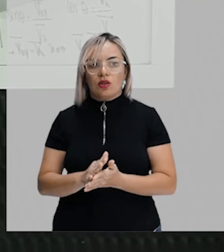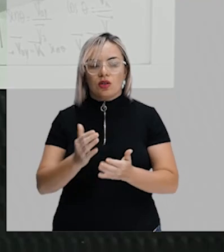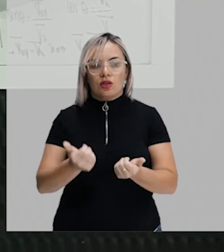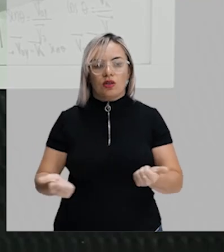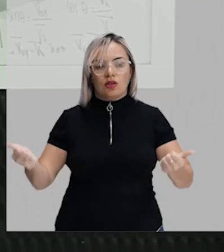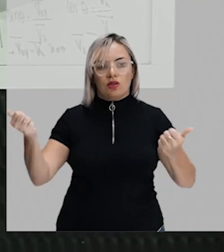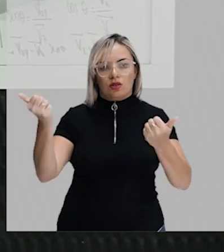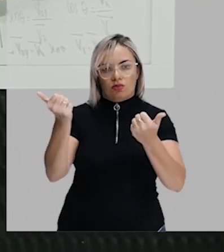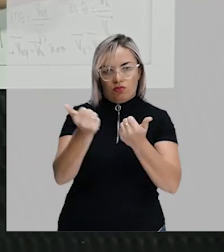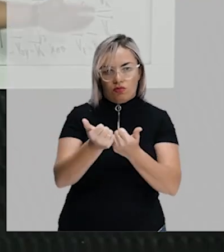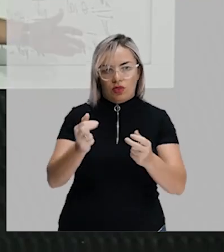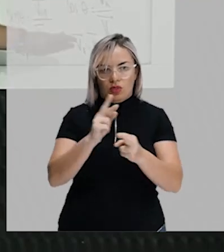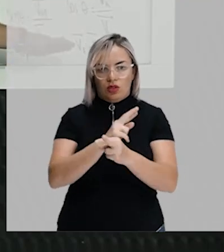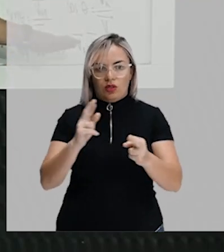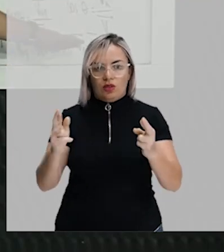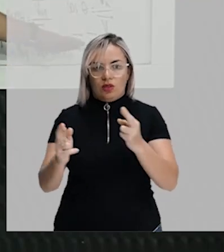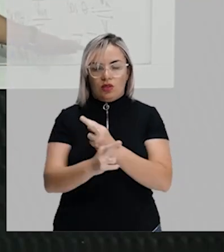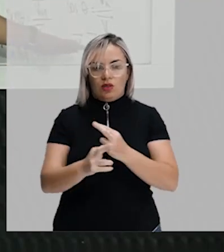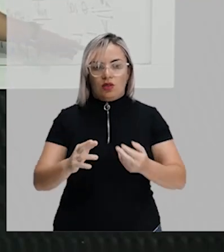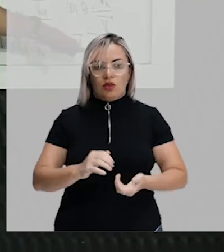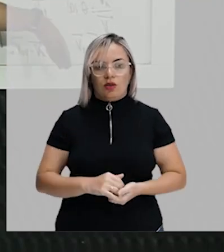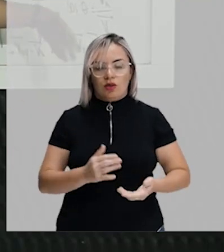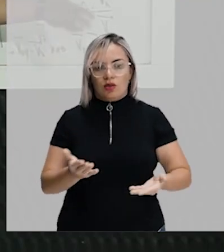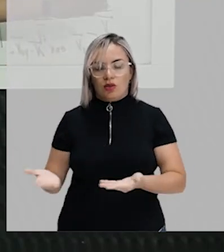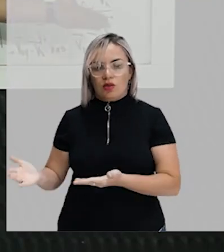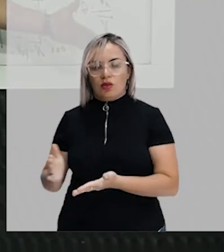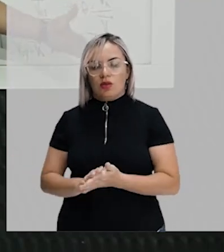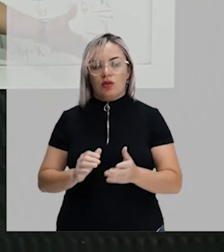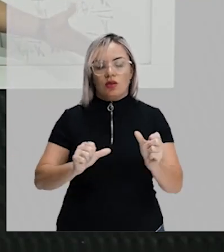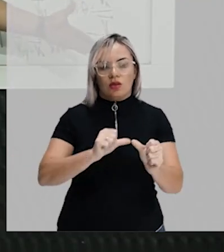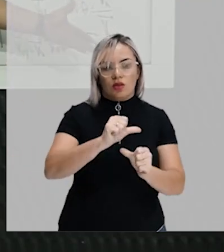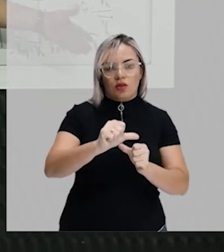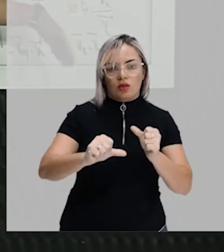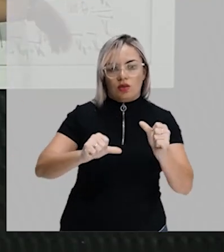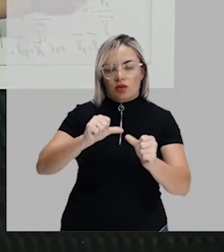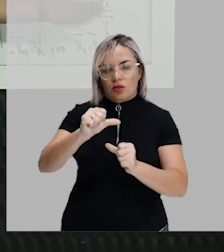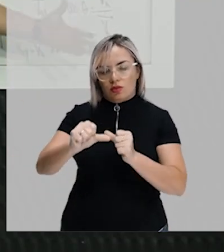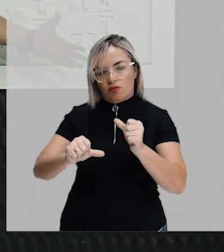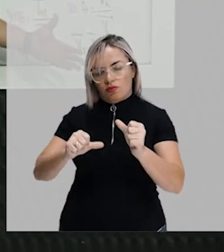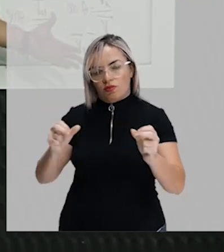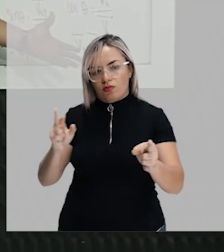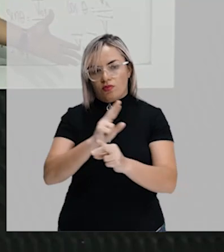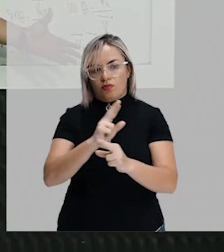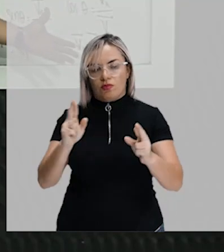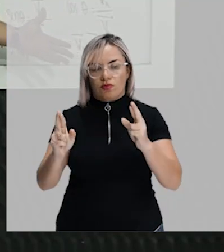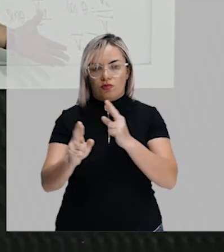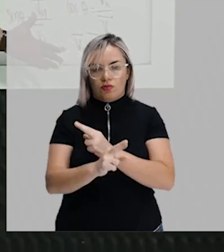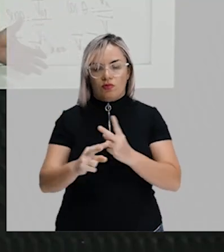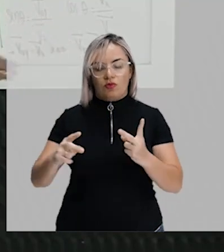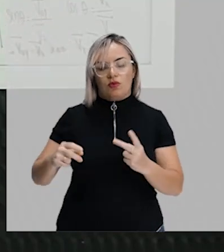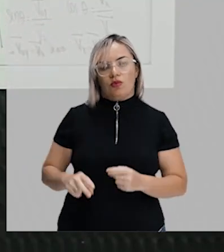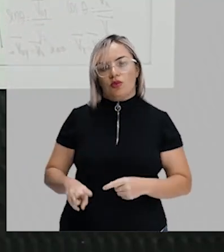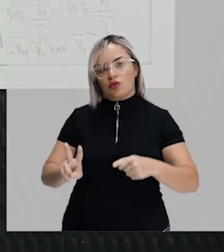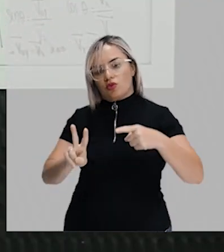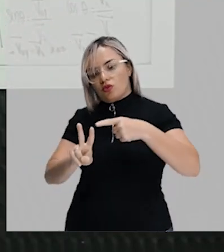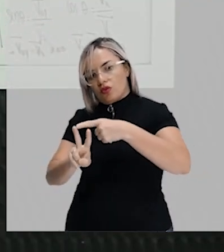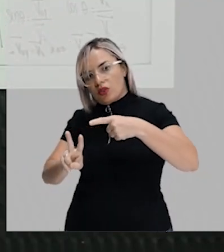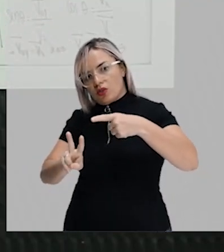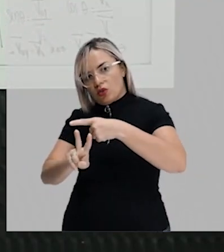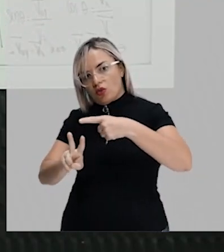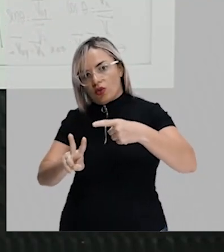esses né, essa mudança aqui, né, essa relação vetorial, tá